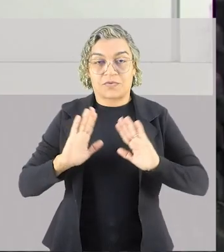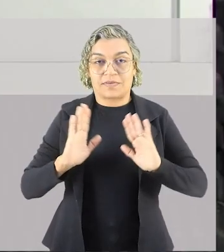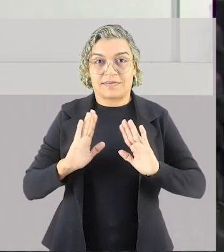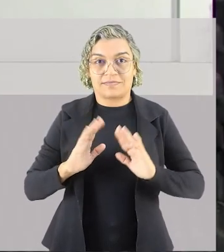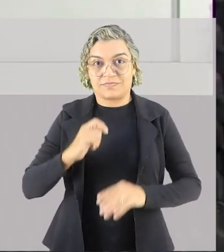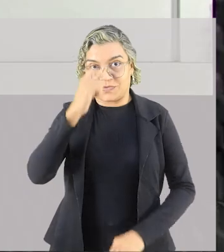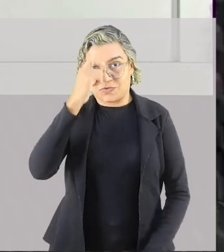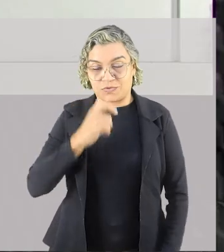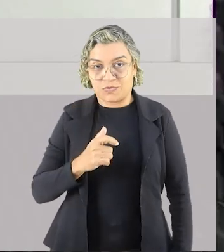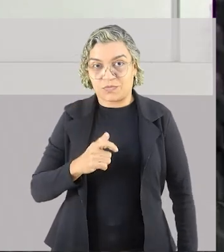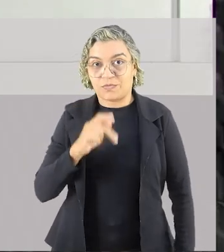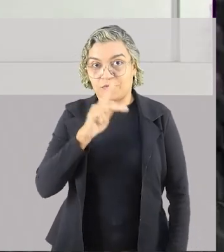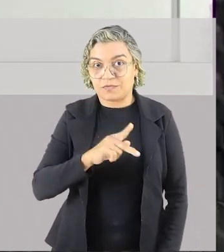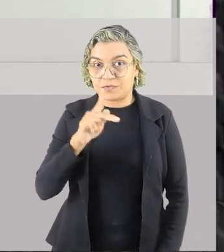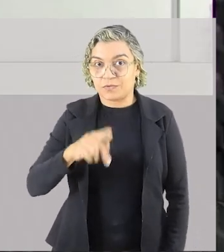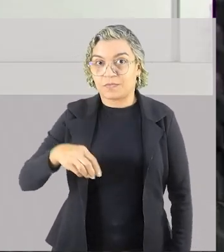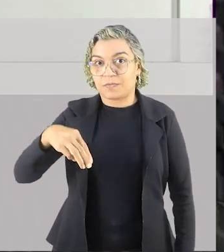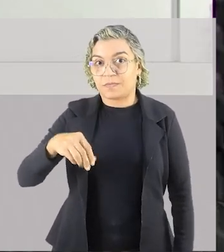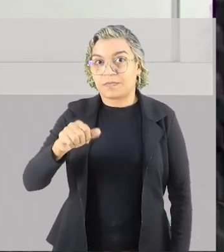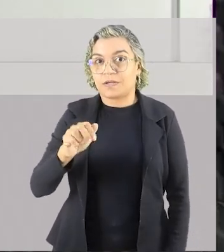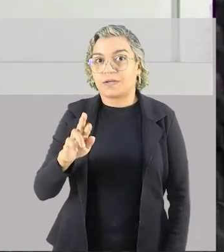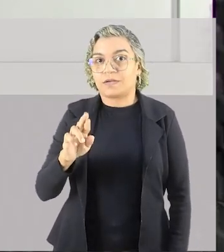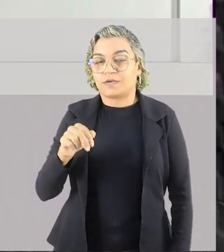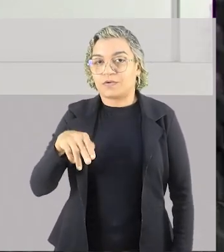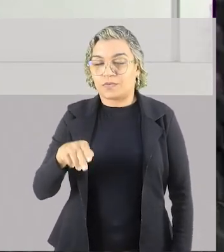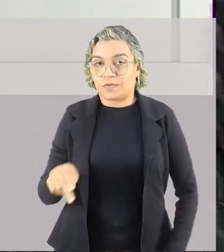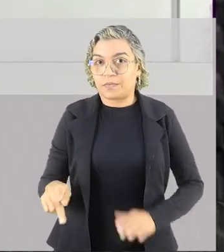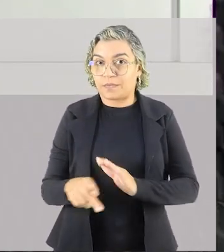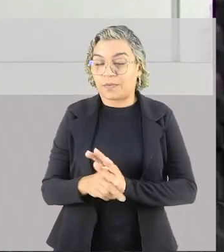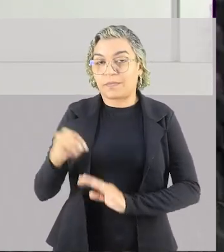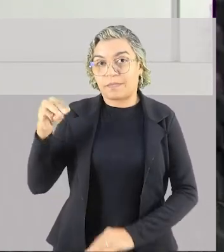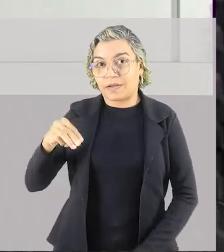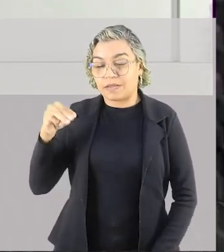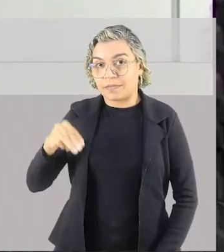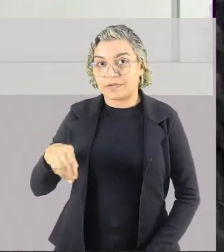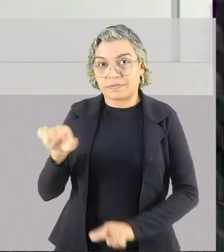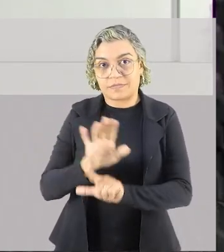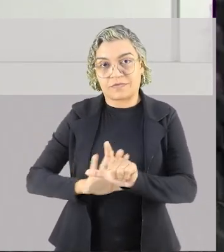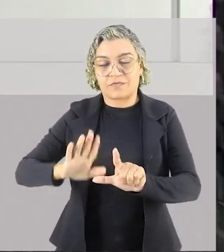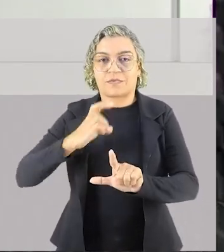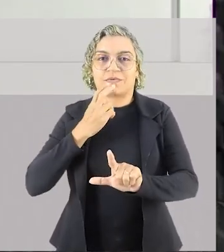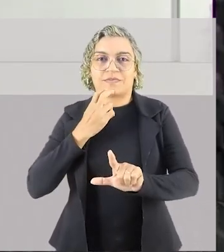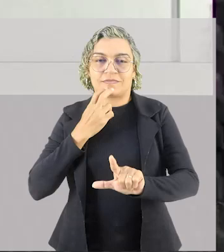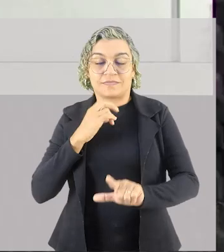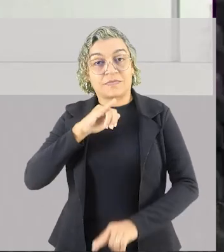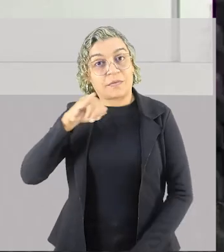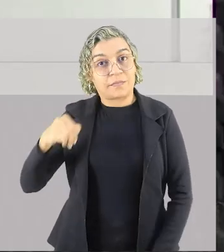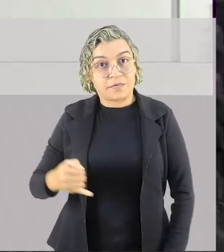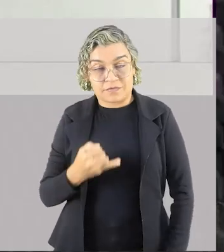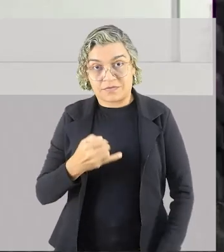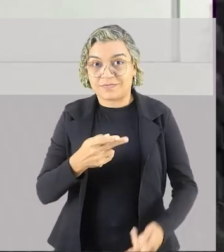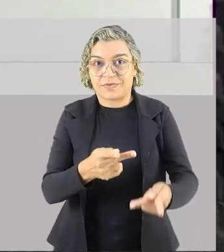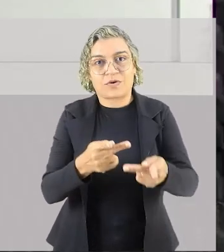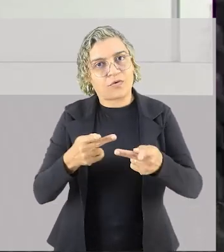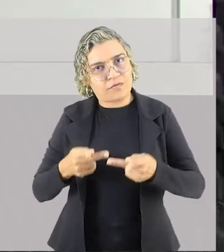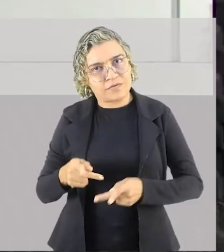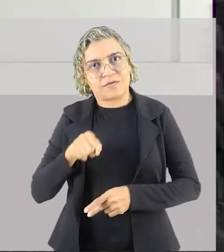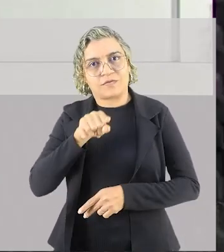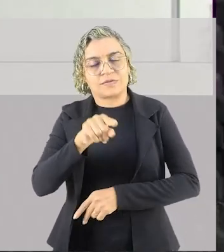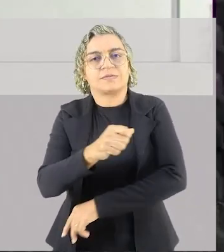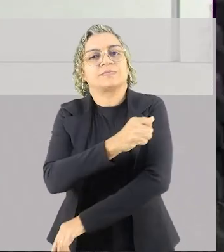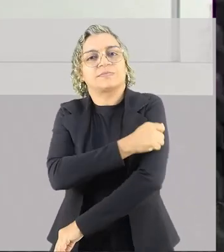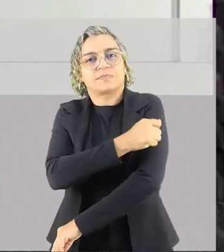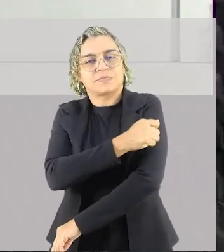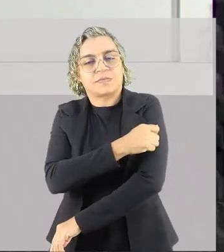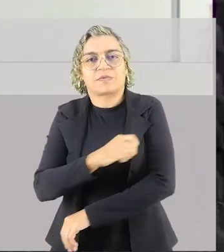Olá pessoal, eu sou o Maroni Beckman, professor de matemática da plataforma Gonçalves Dias, aproveitando para convidá-los, a estudantes